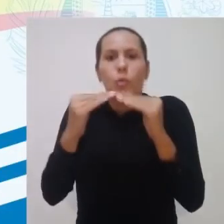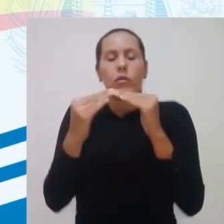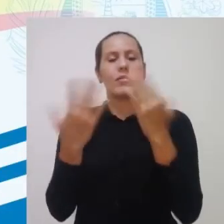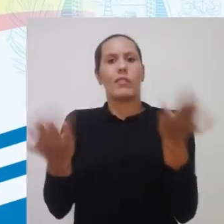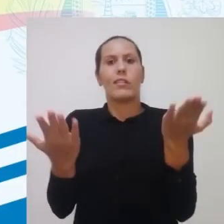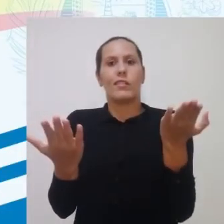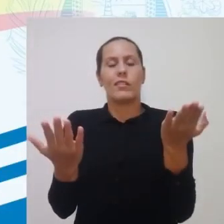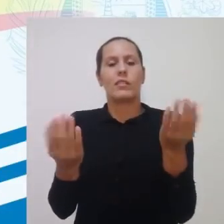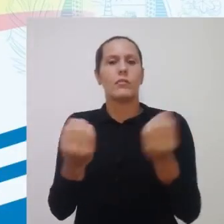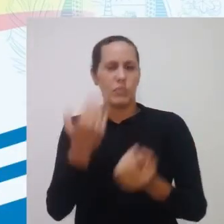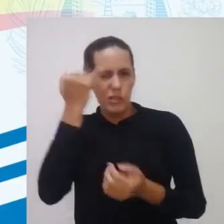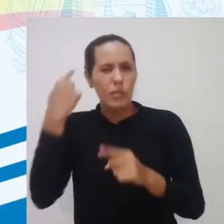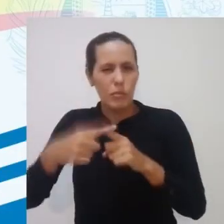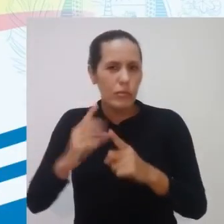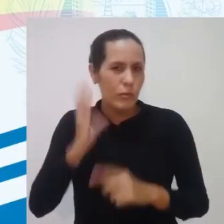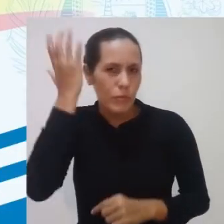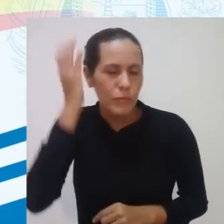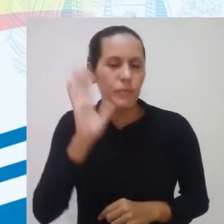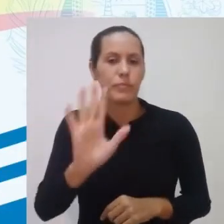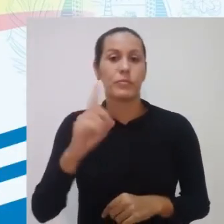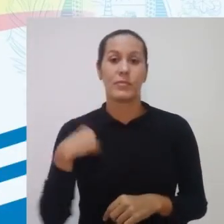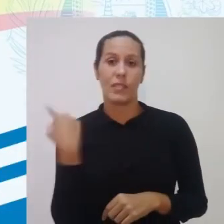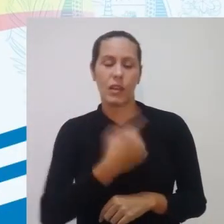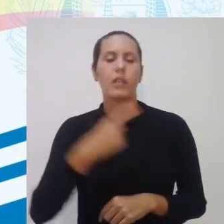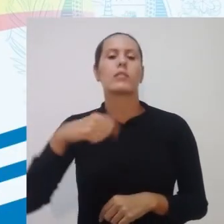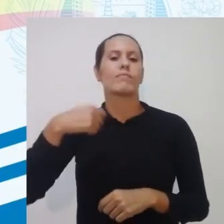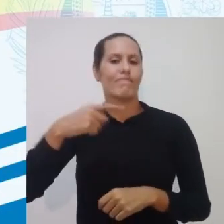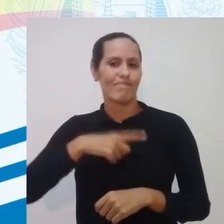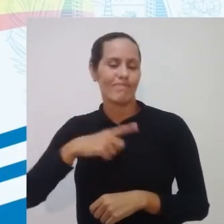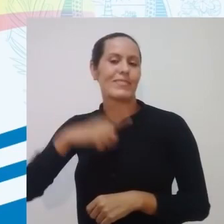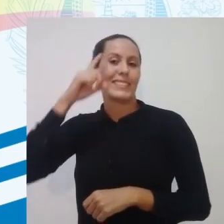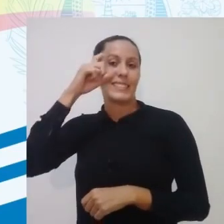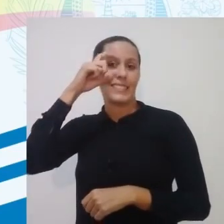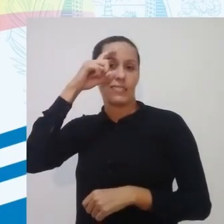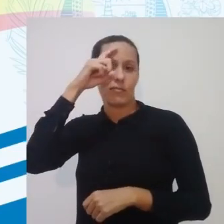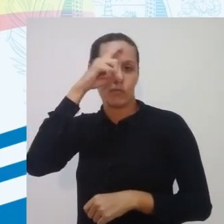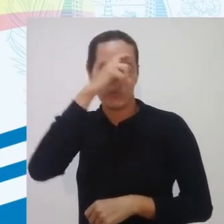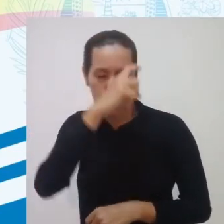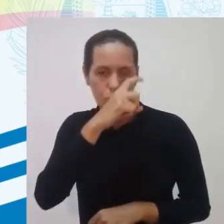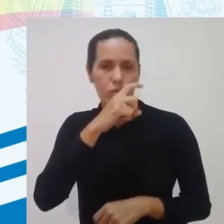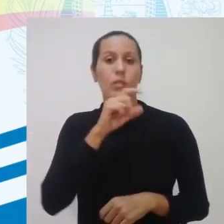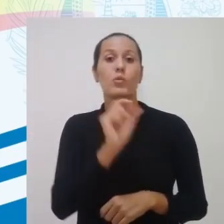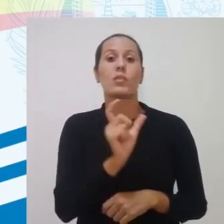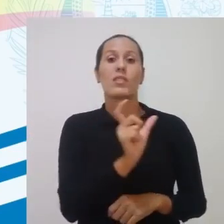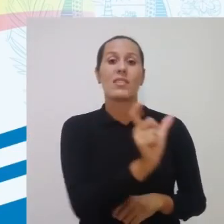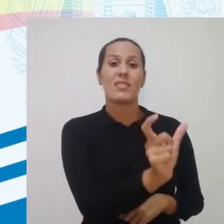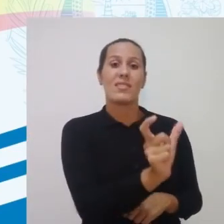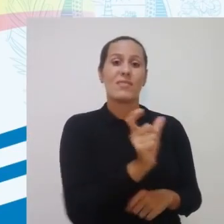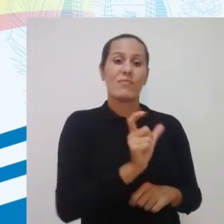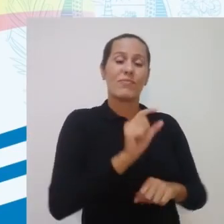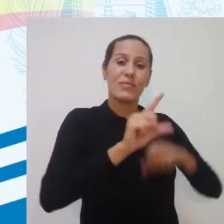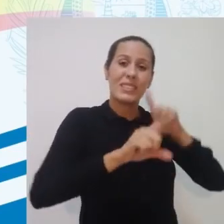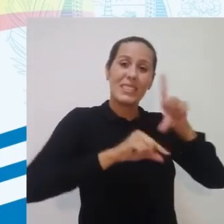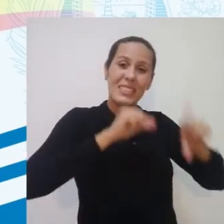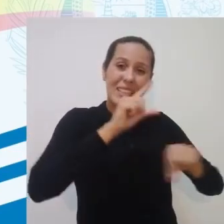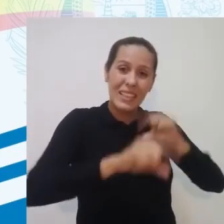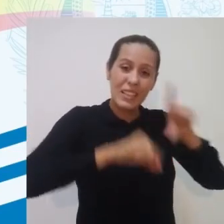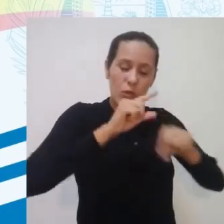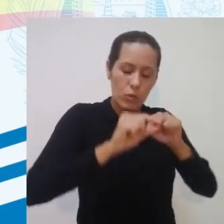sabe por que isso acontece? Porque a gente tem dificuldade justamente em escolher, em selecionar aquilo